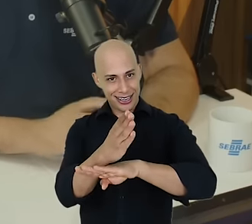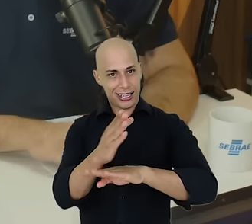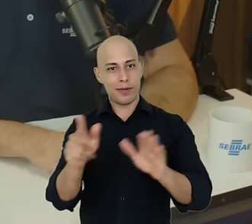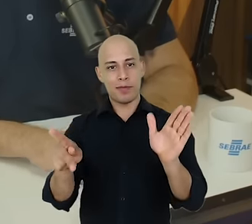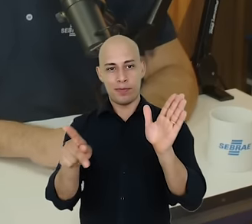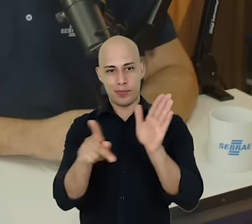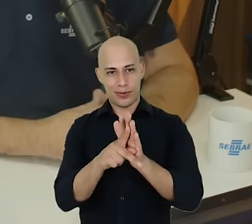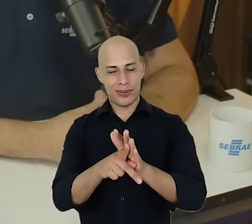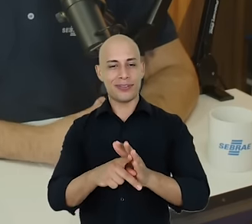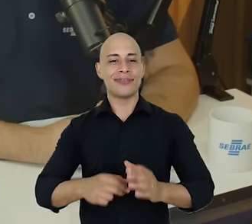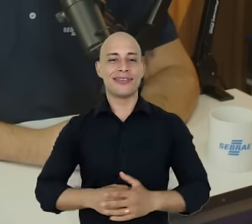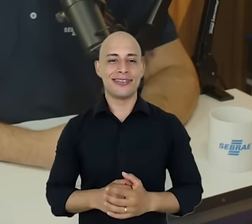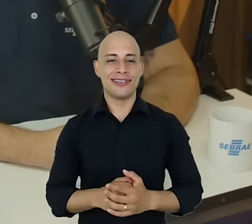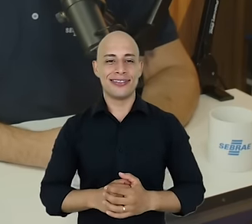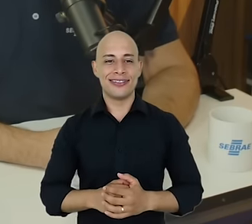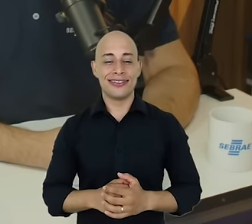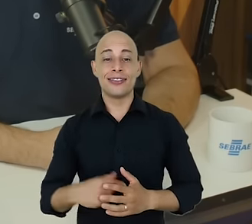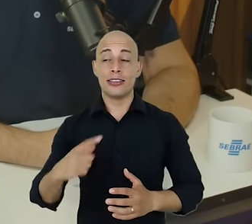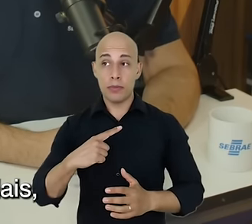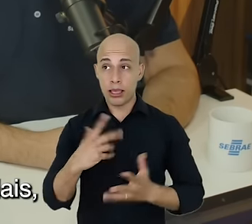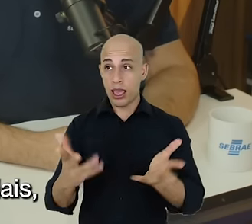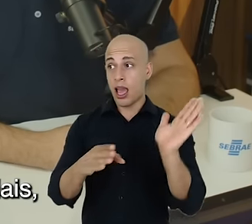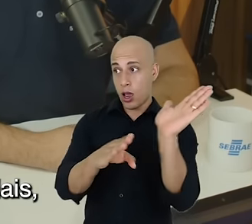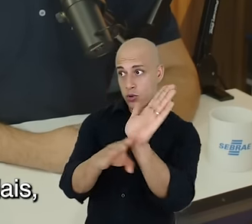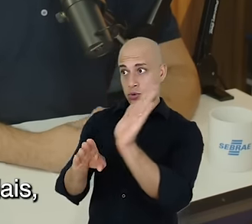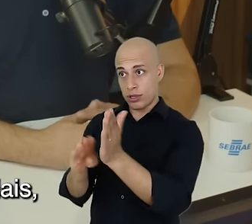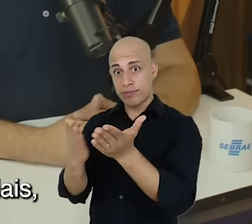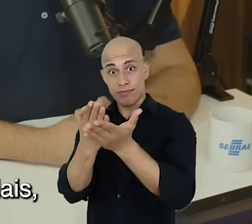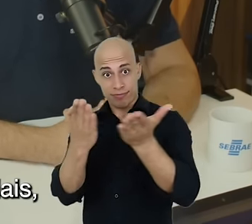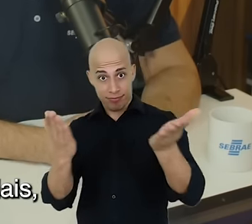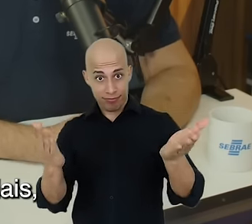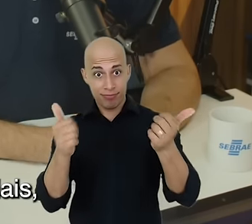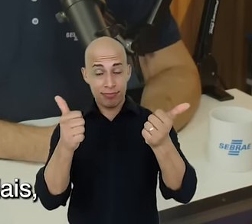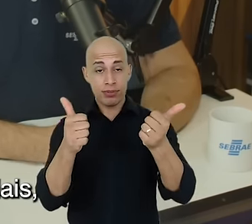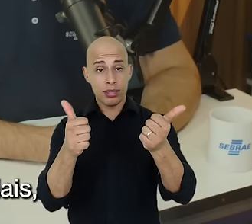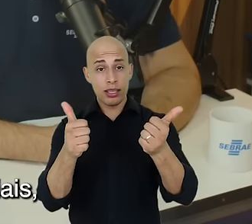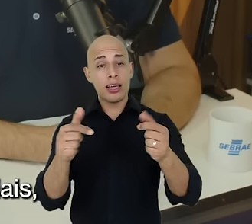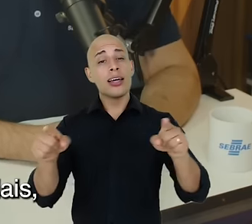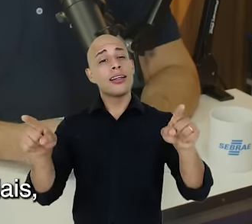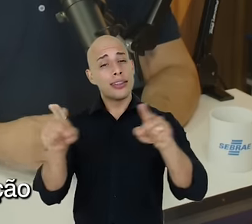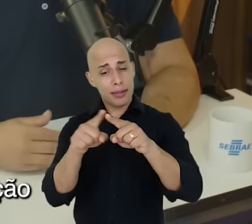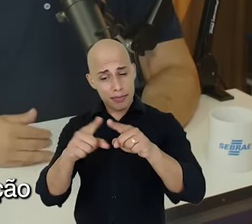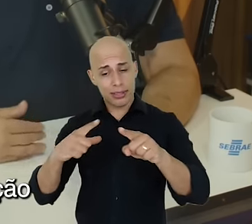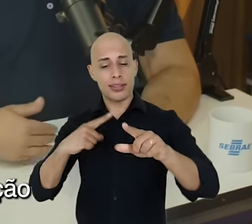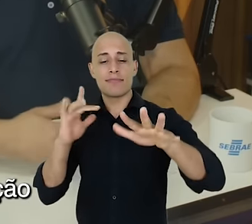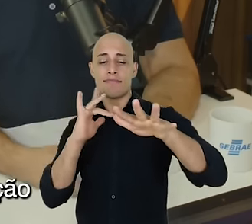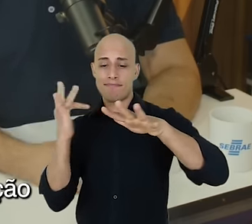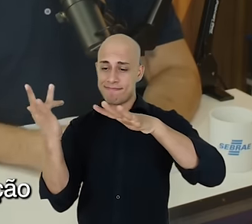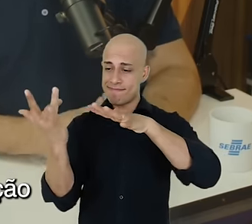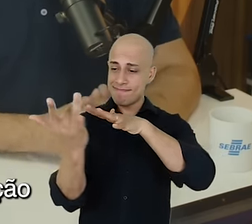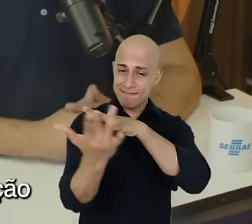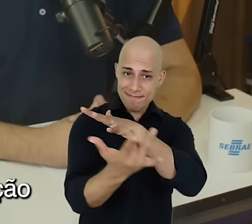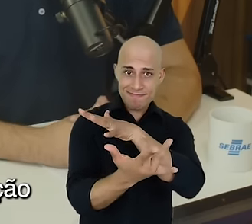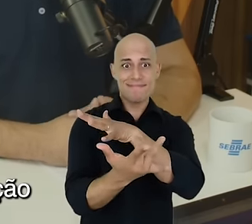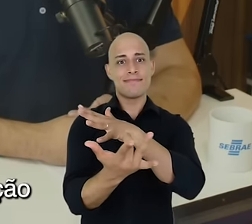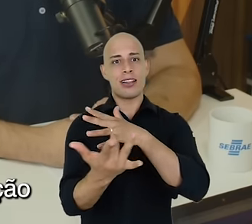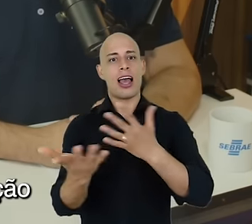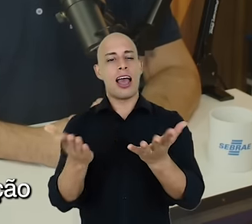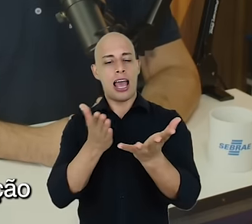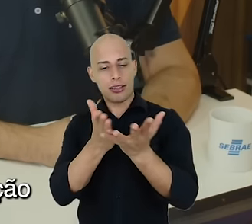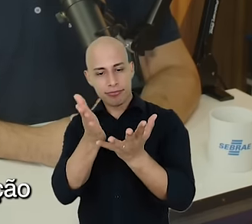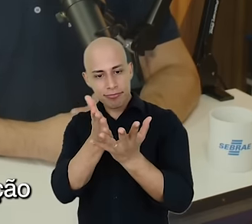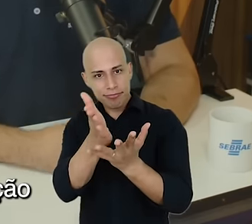para ajudar vocês tá bom e fiquem atentos n nossas redes sociais aos nossos canais remotos porque